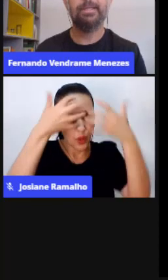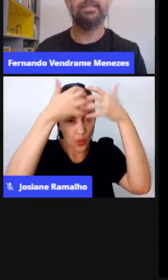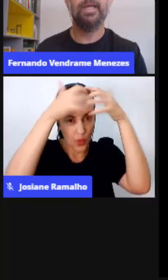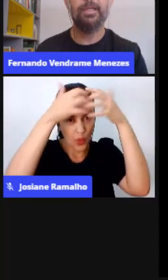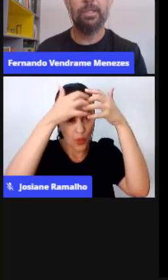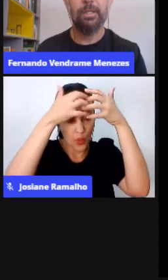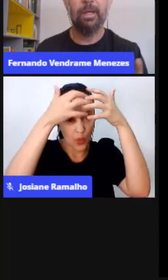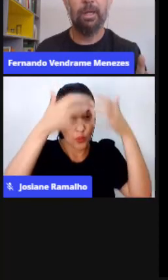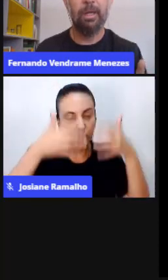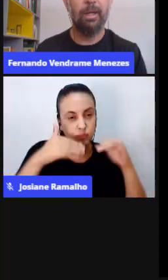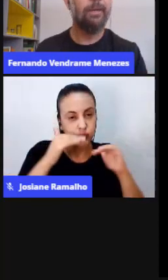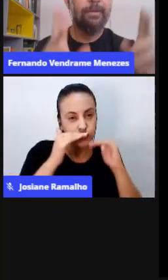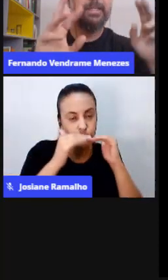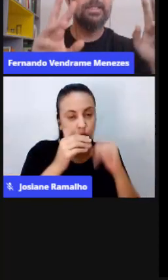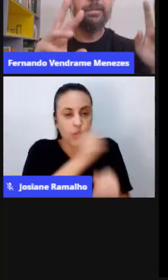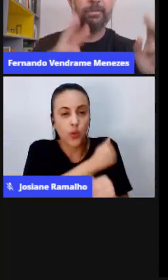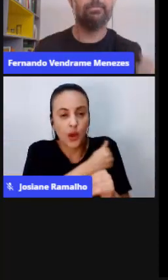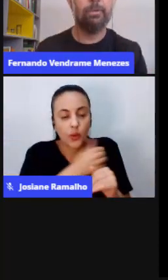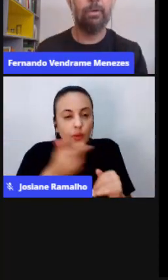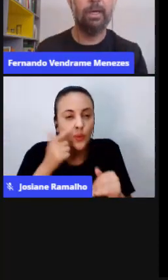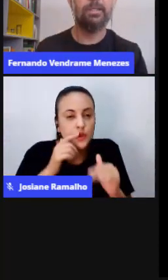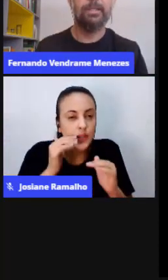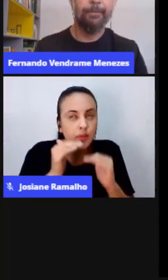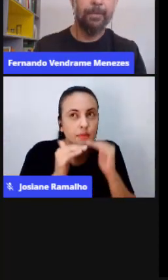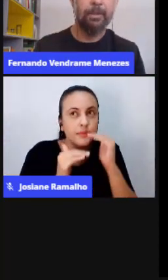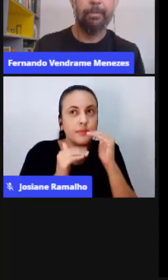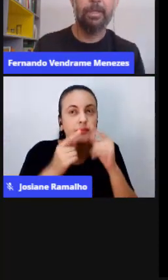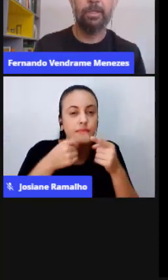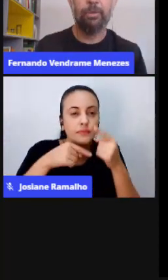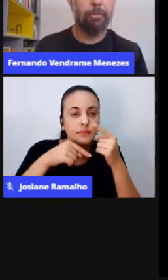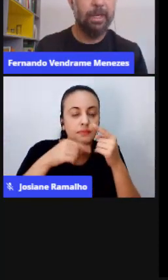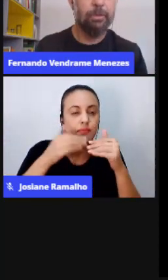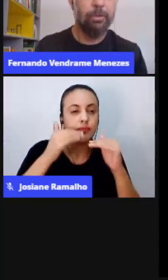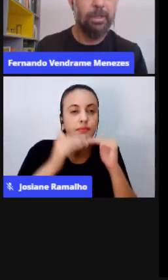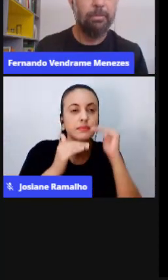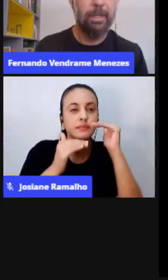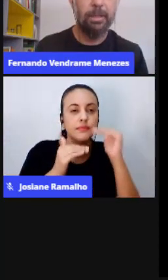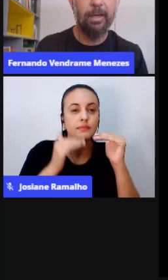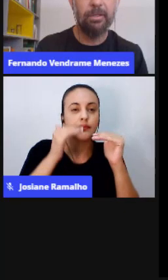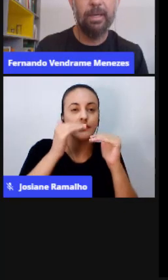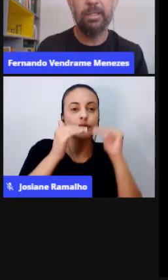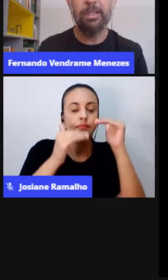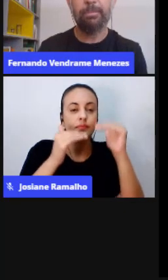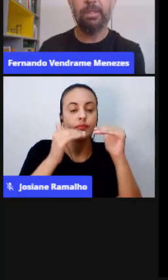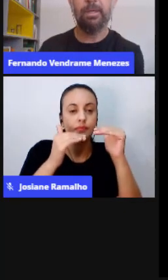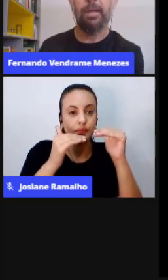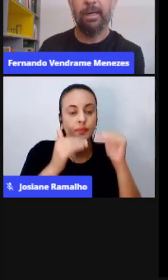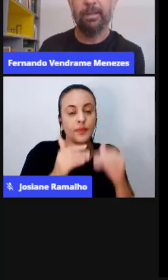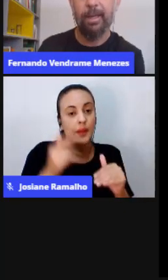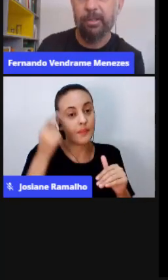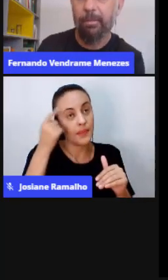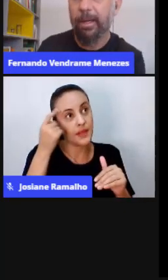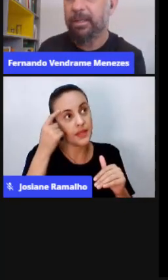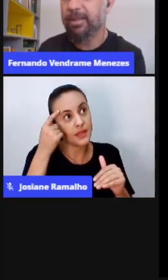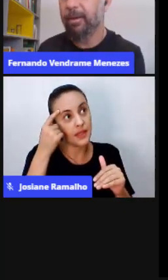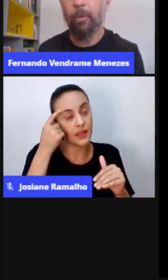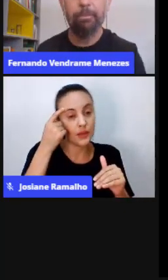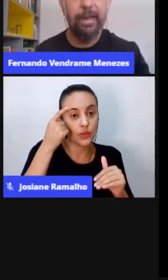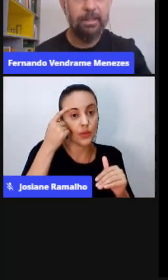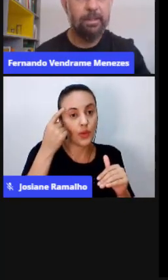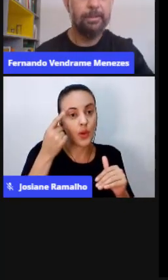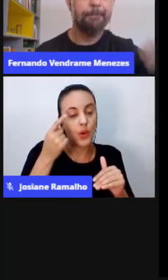essas capacidades reflexivas, vamos colocar assim, né, partindo de operações mentais mais simples até as